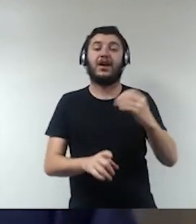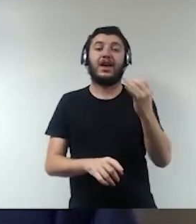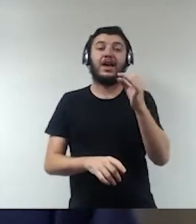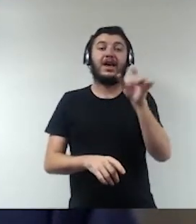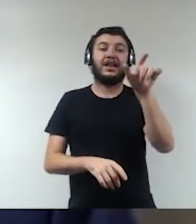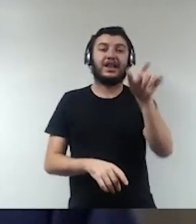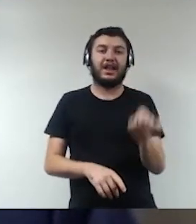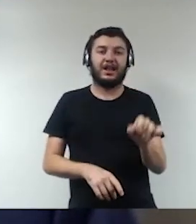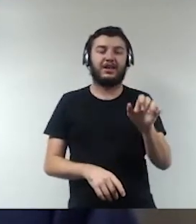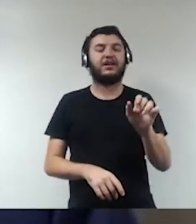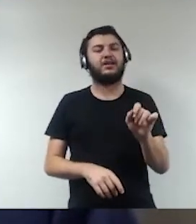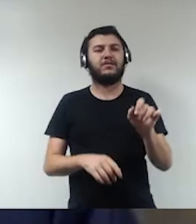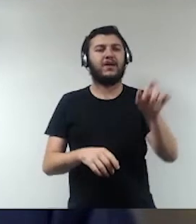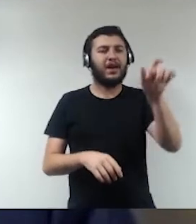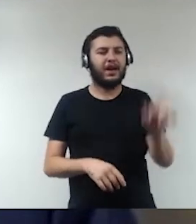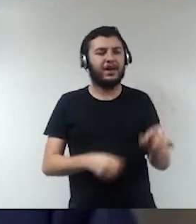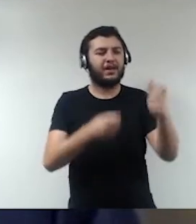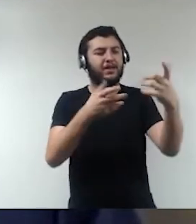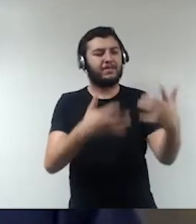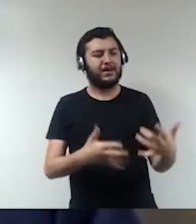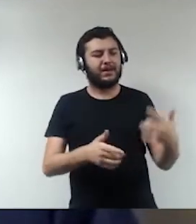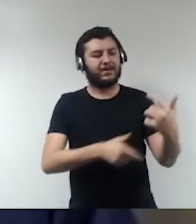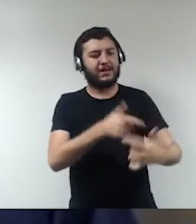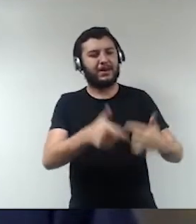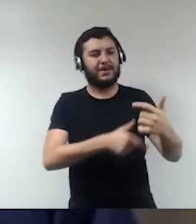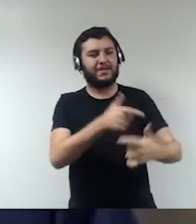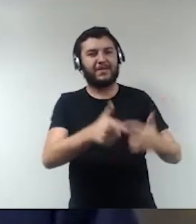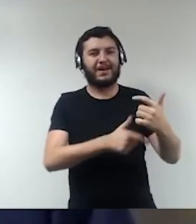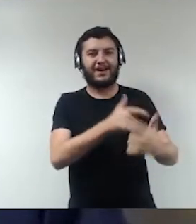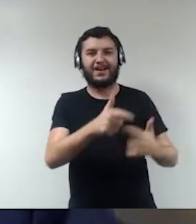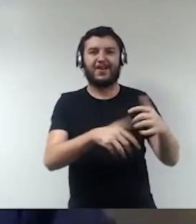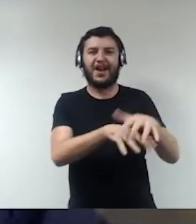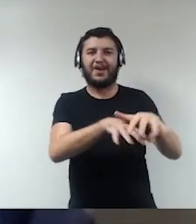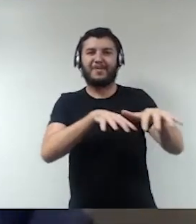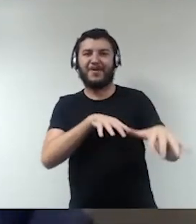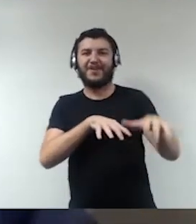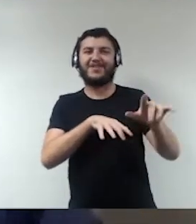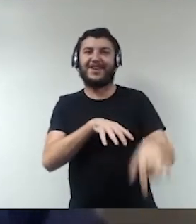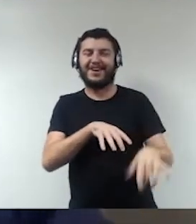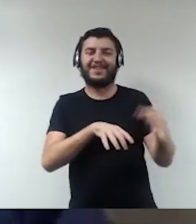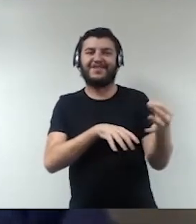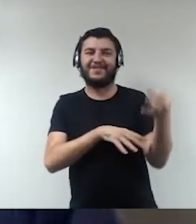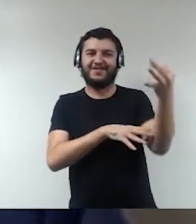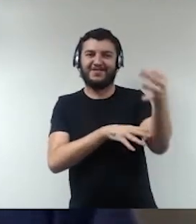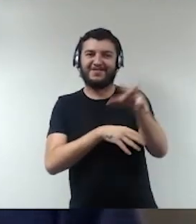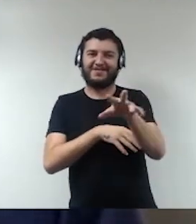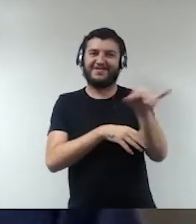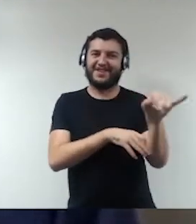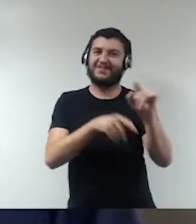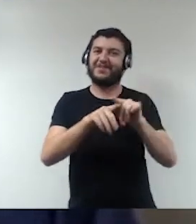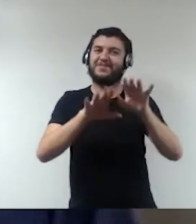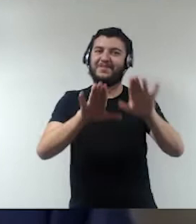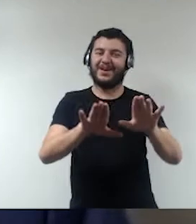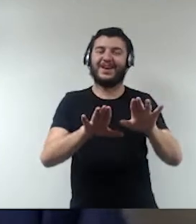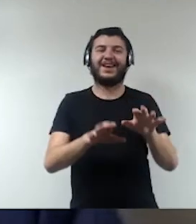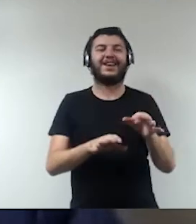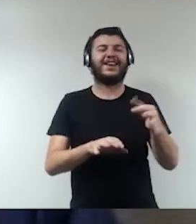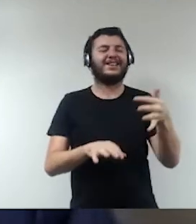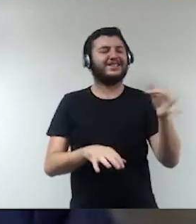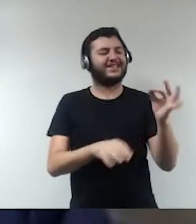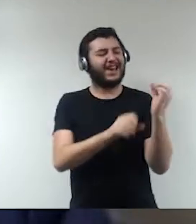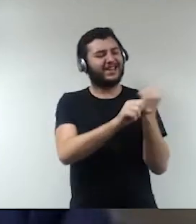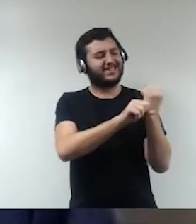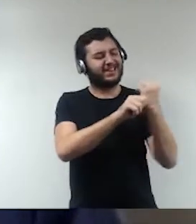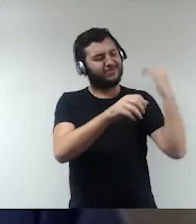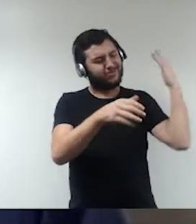20 anos: o trabalho remoto é o trabalho do futuro. Nas últimas décadas, a humanidade assistiu ao